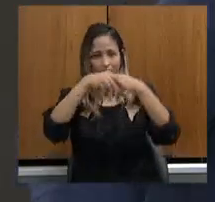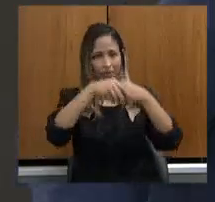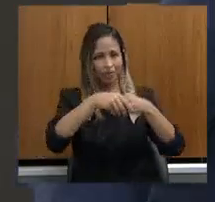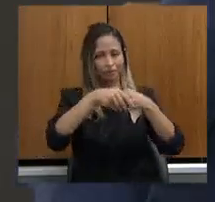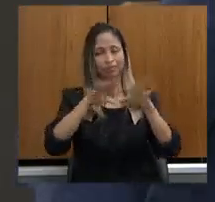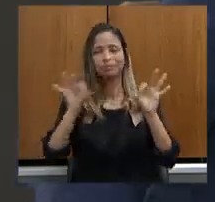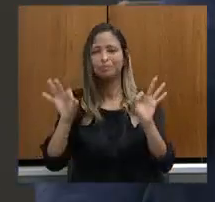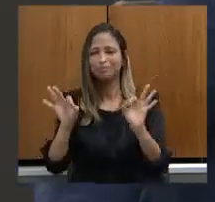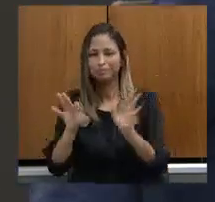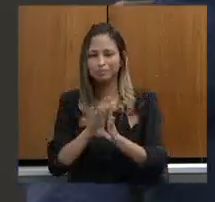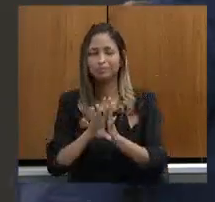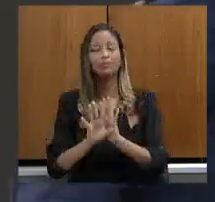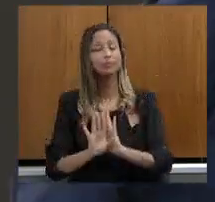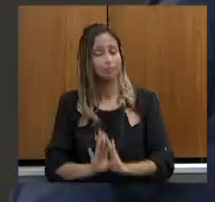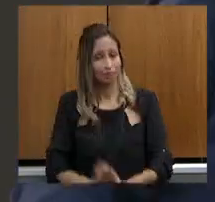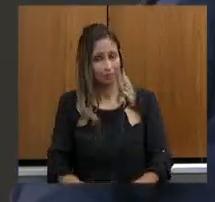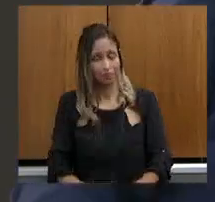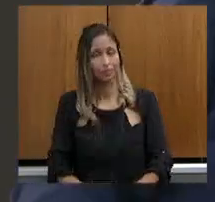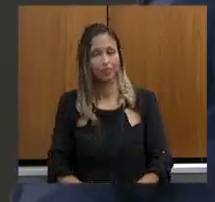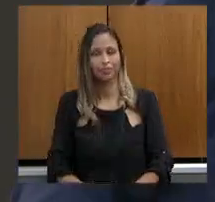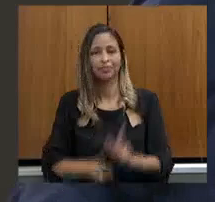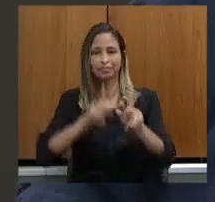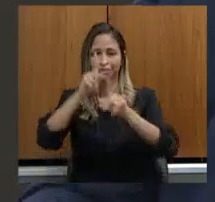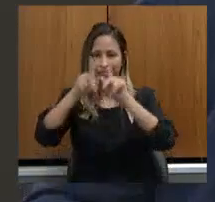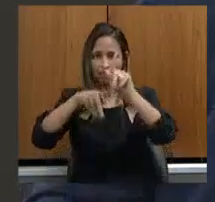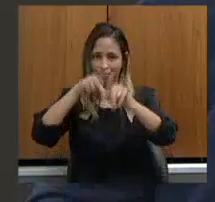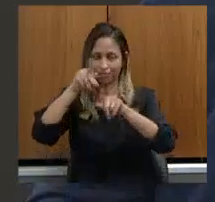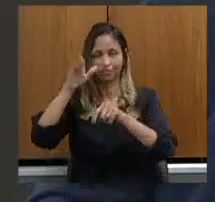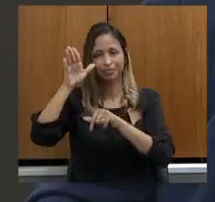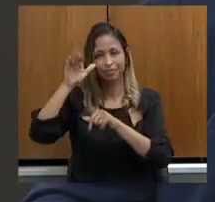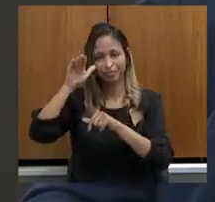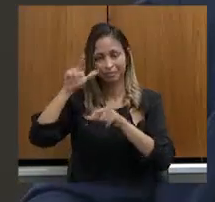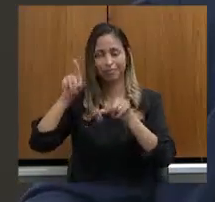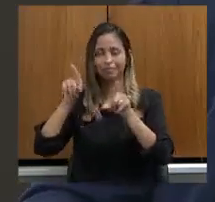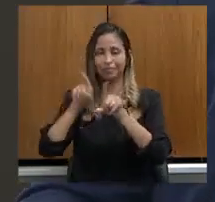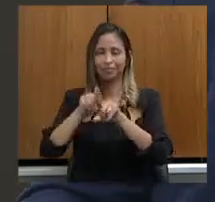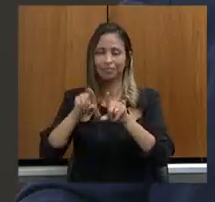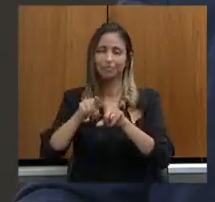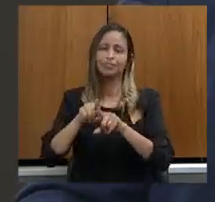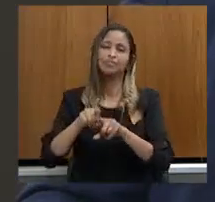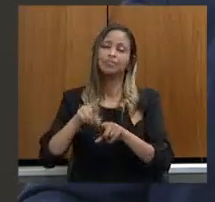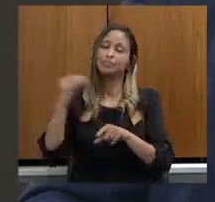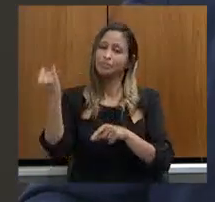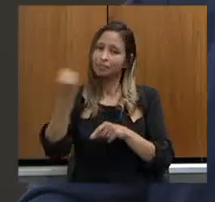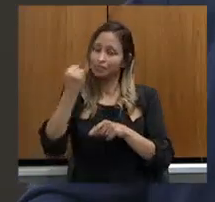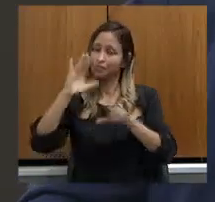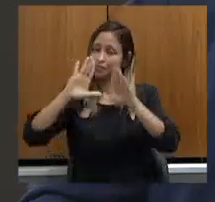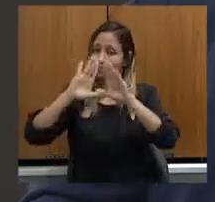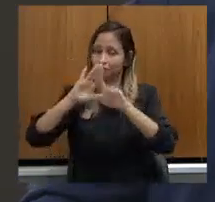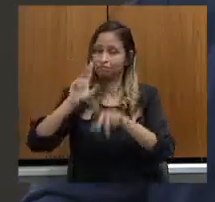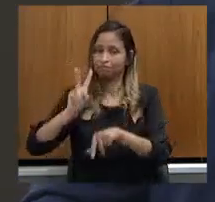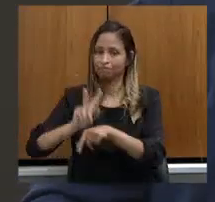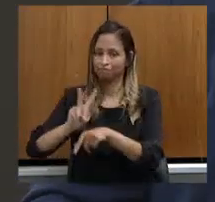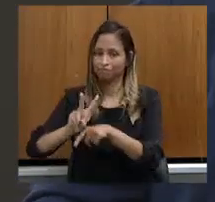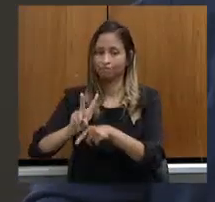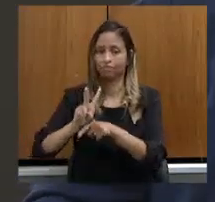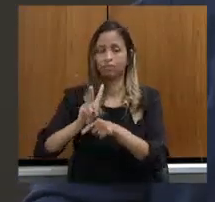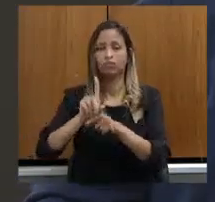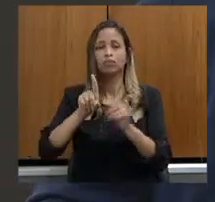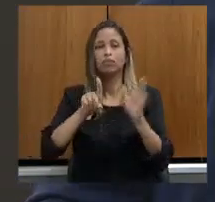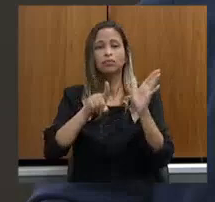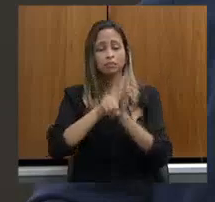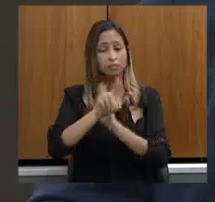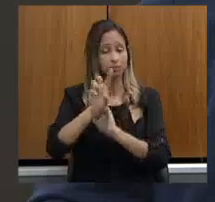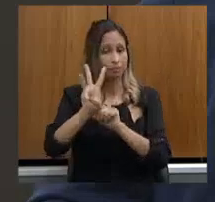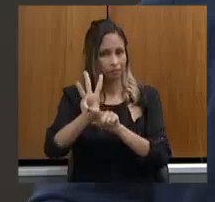feitos a população que tá aí nos acompanhando também nesse importante Assembleia fiscaliza Presidente eu vou fazer pergunta